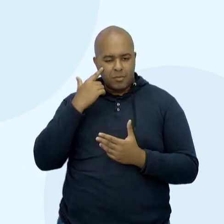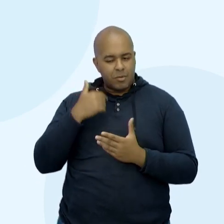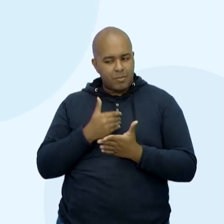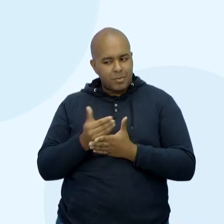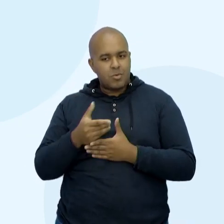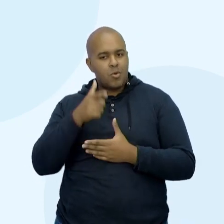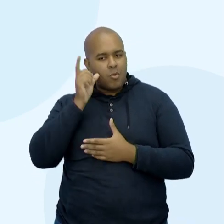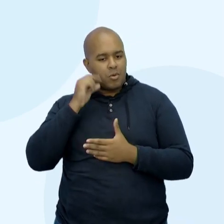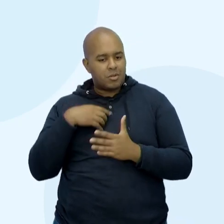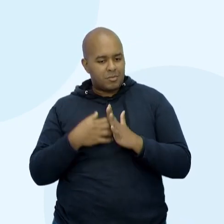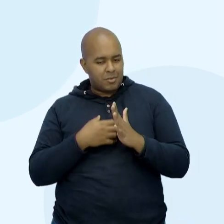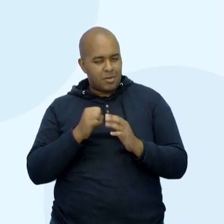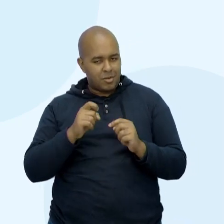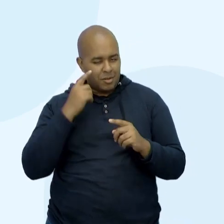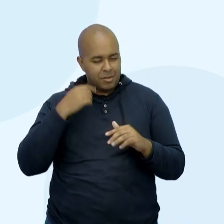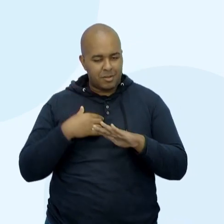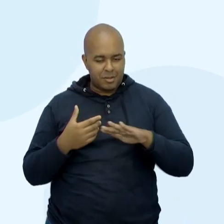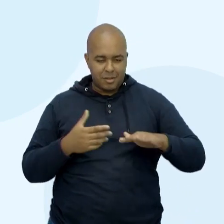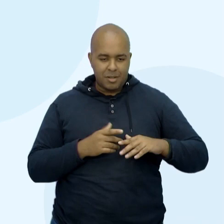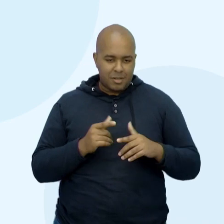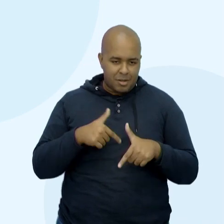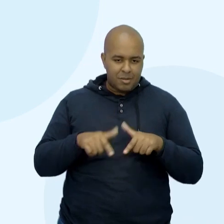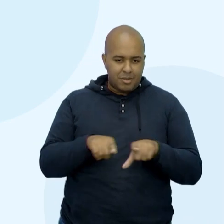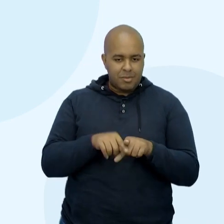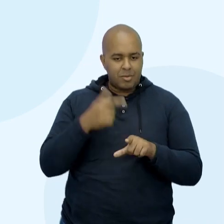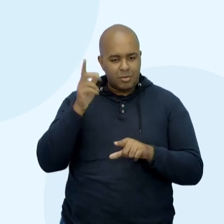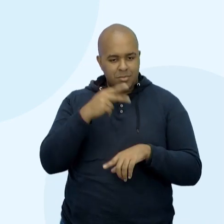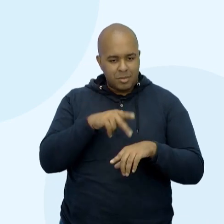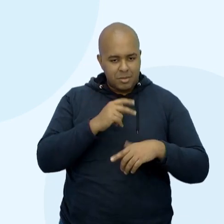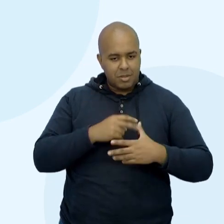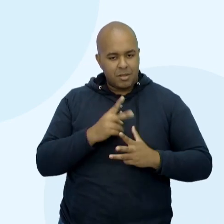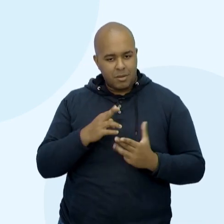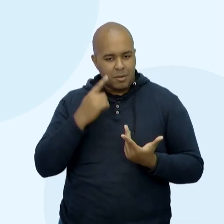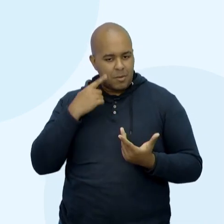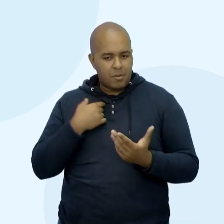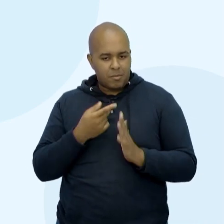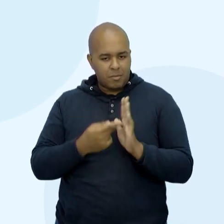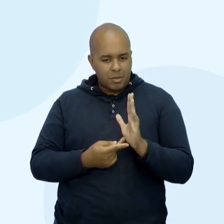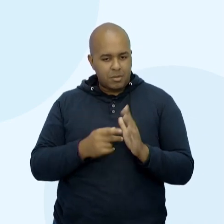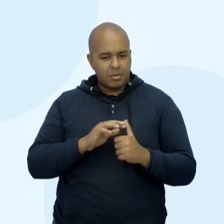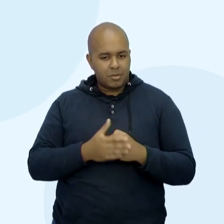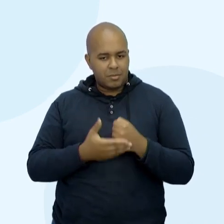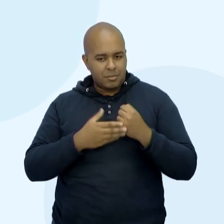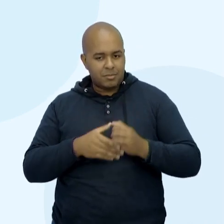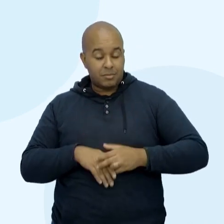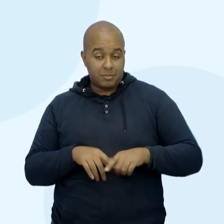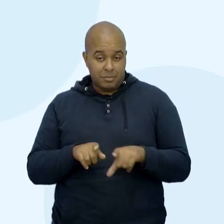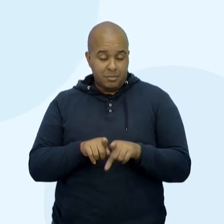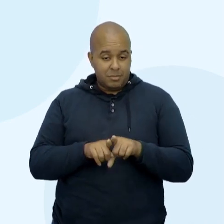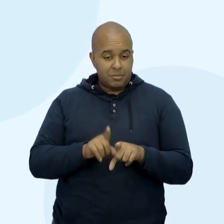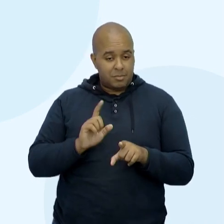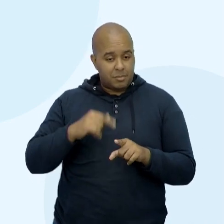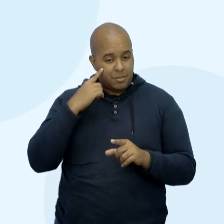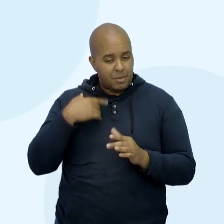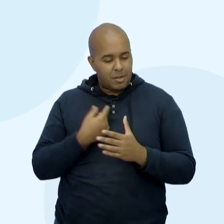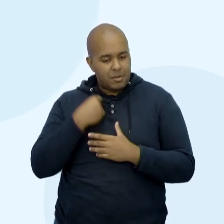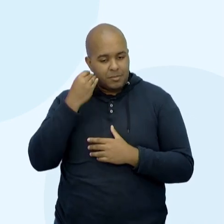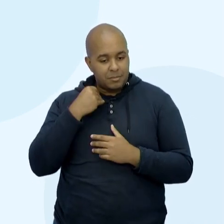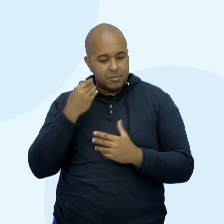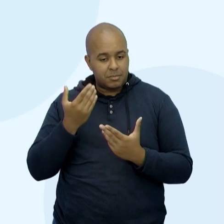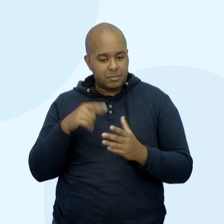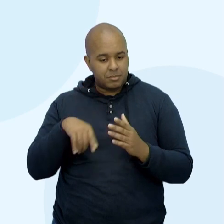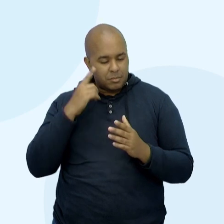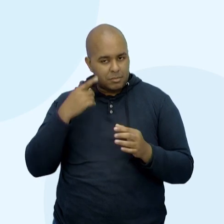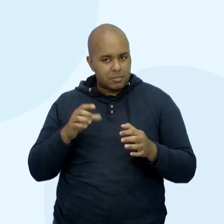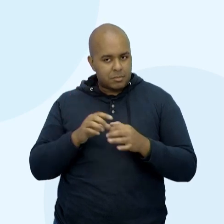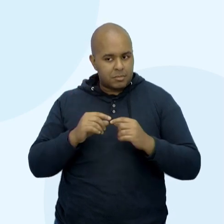ontem nas empresas, tá? E trabalhou também em outros países com os projetos de sustentabilidade. Também tem experiência na